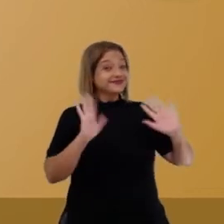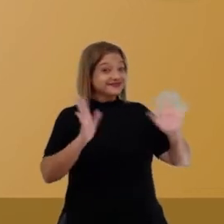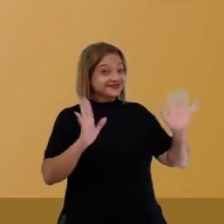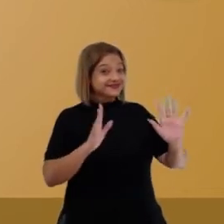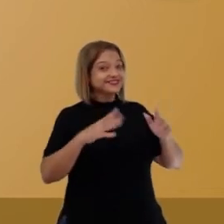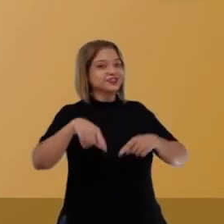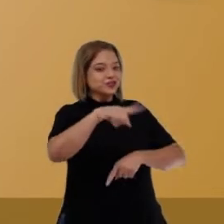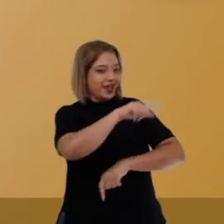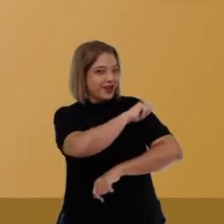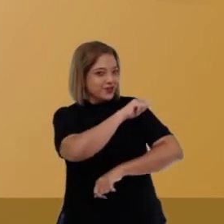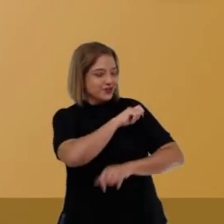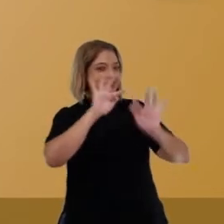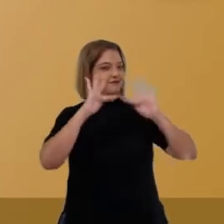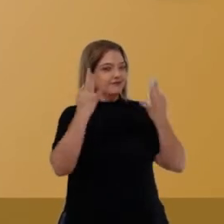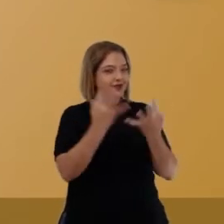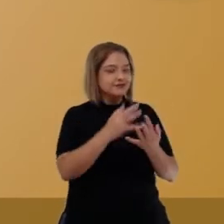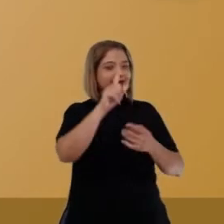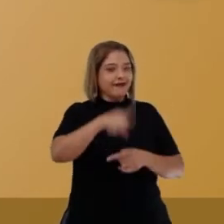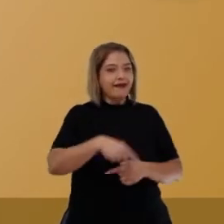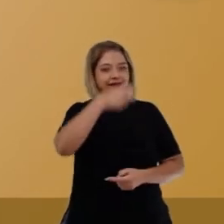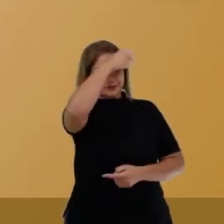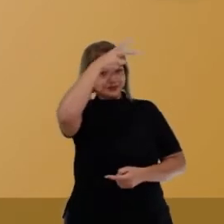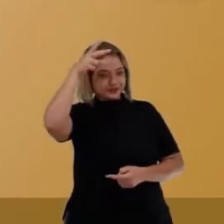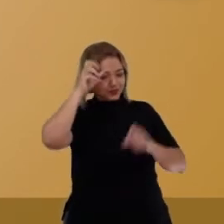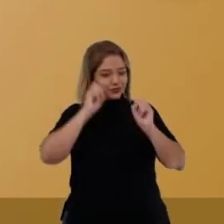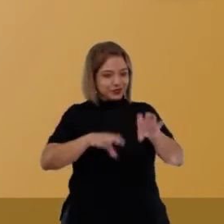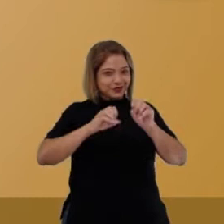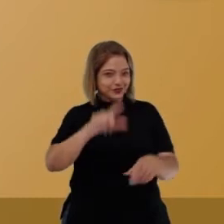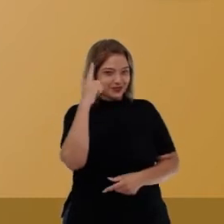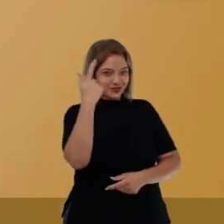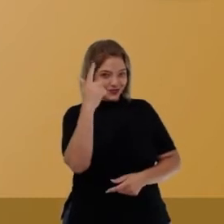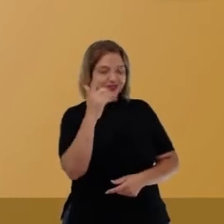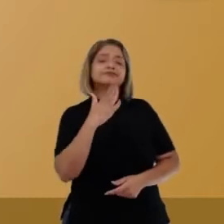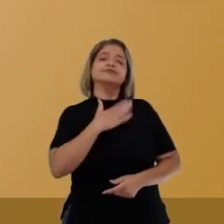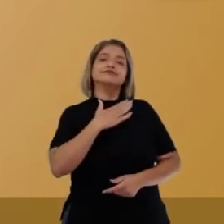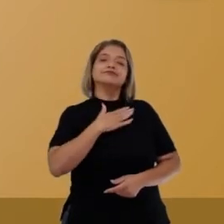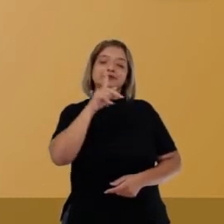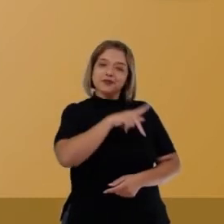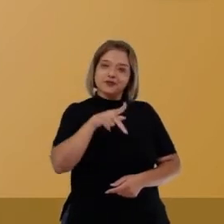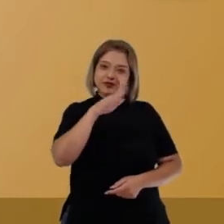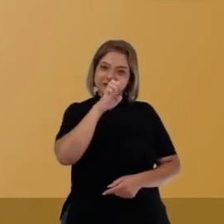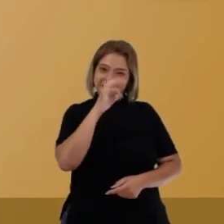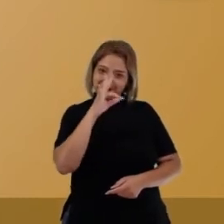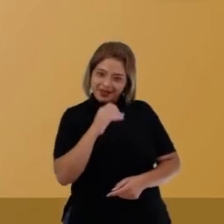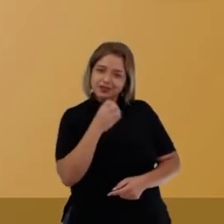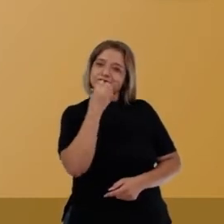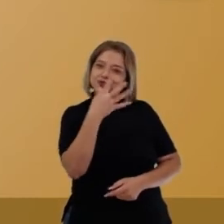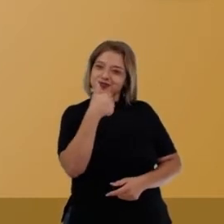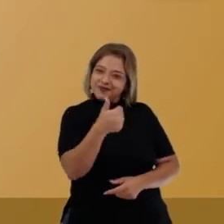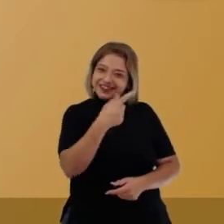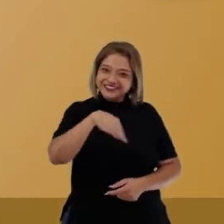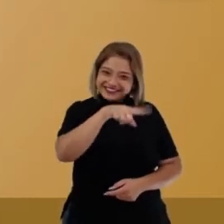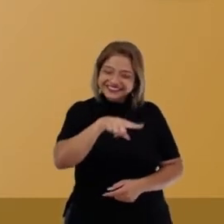Olá, educandos e famílias da Rede Municipal de Educação de Goiânia. Eu sou o professor Beto. Tudo bem com